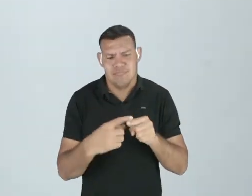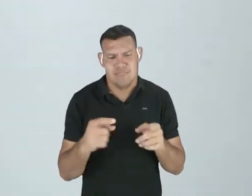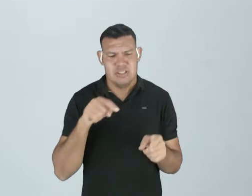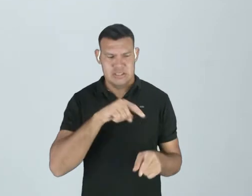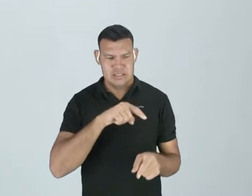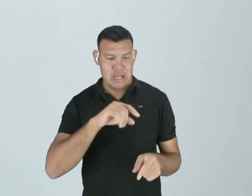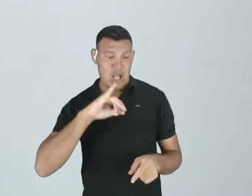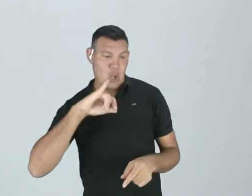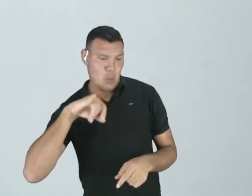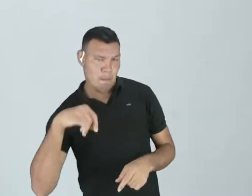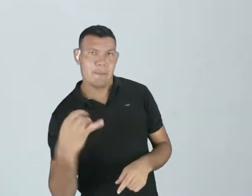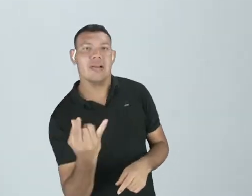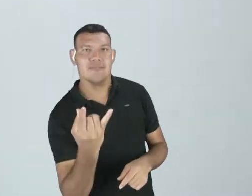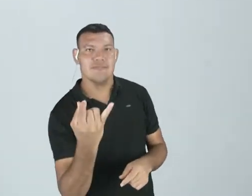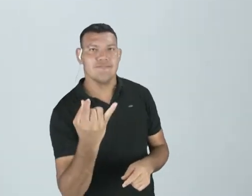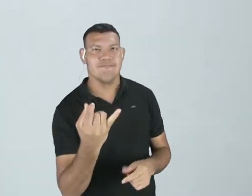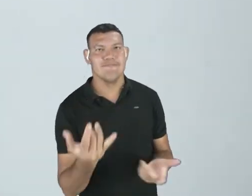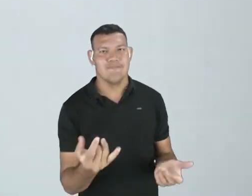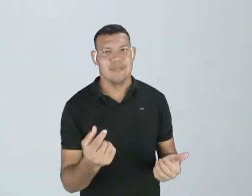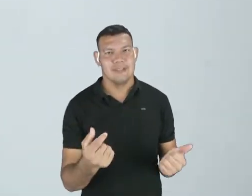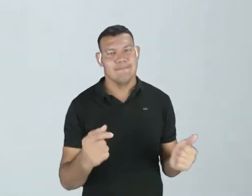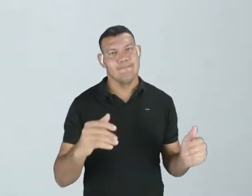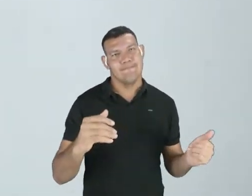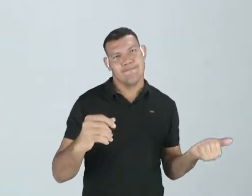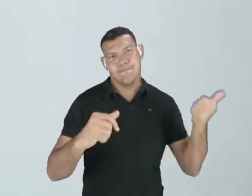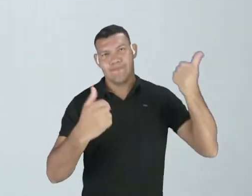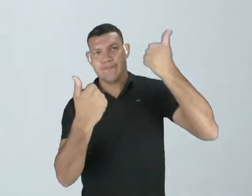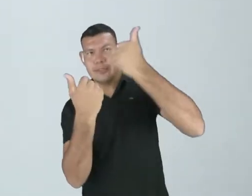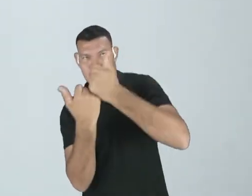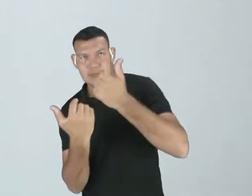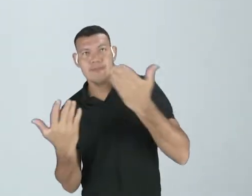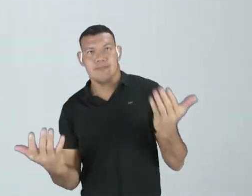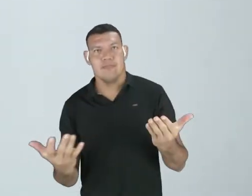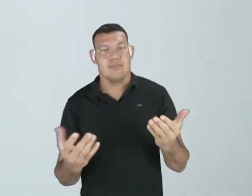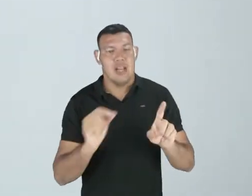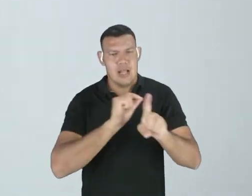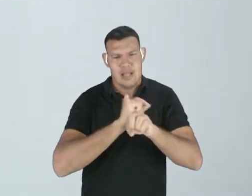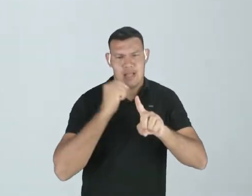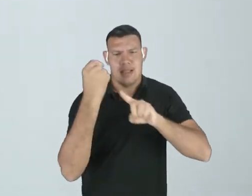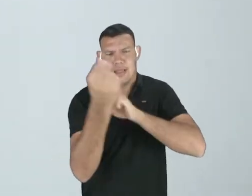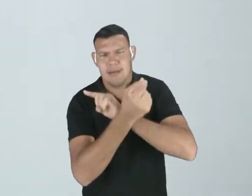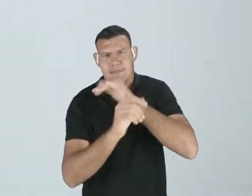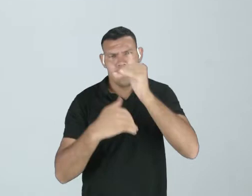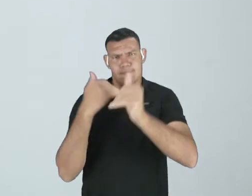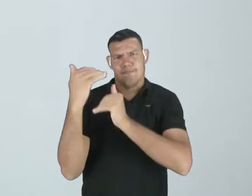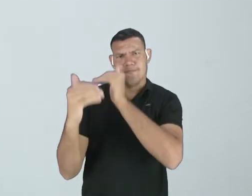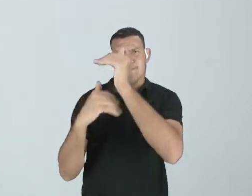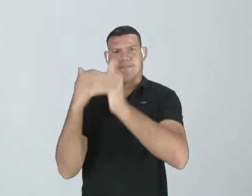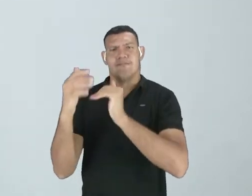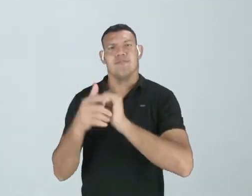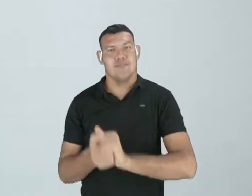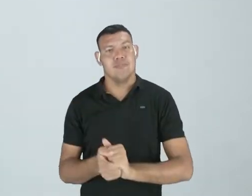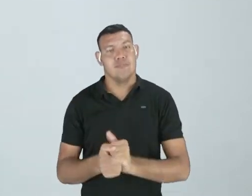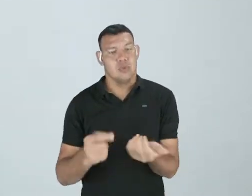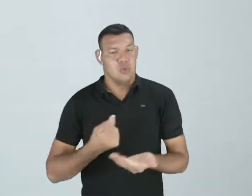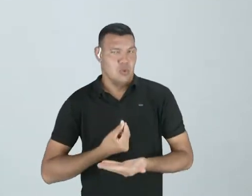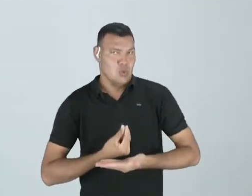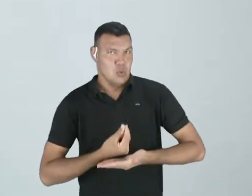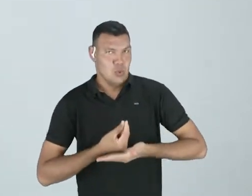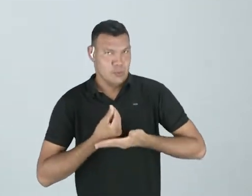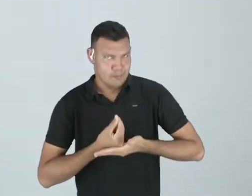ao outro? Então, a sociedade, principalmente, ela começa a se desenvolver através do capital,